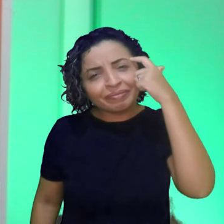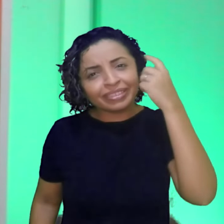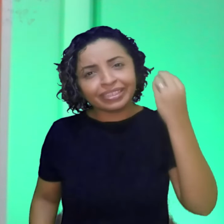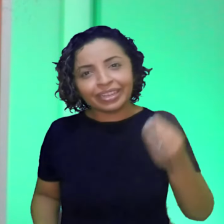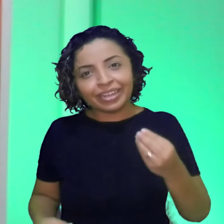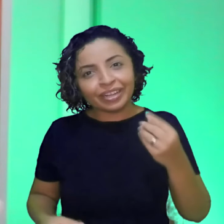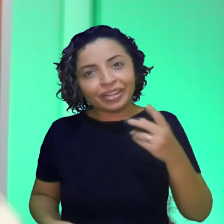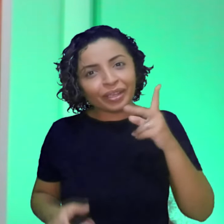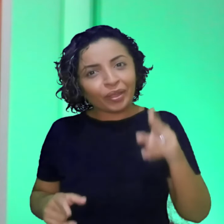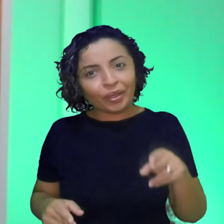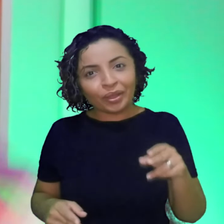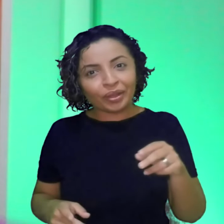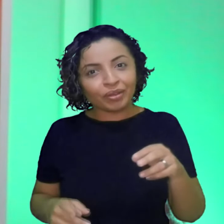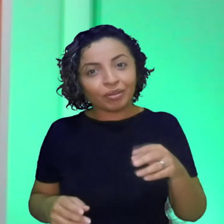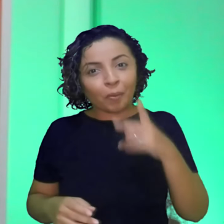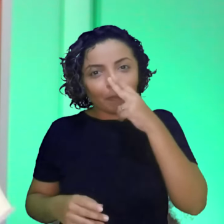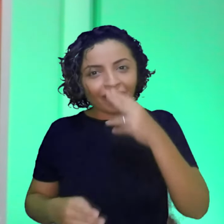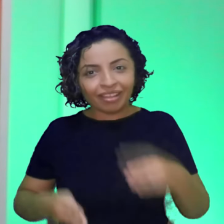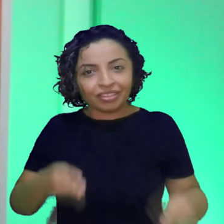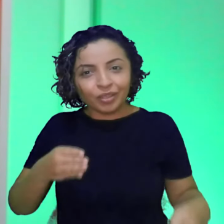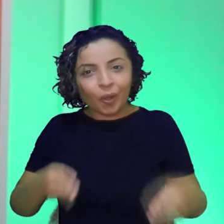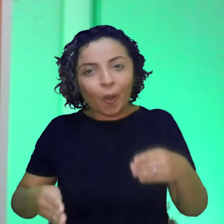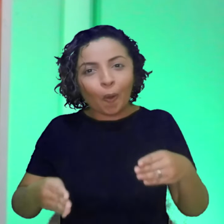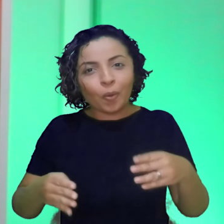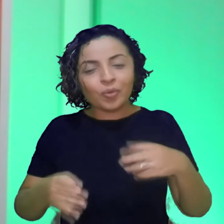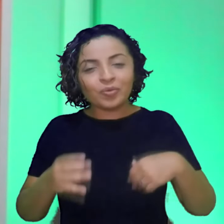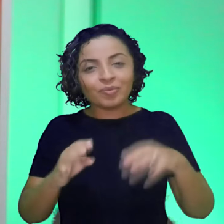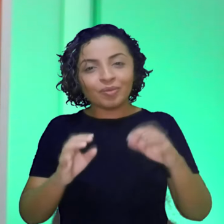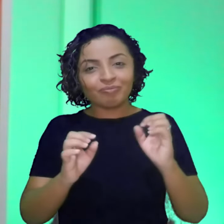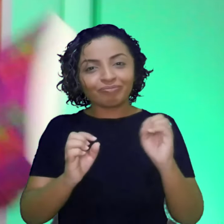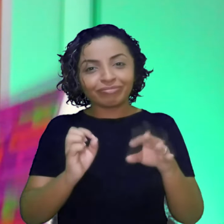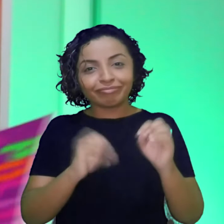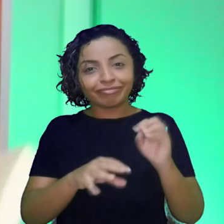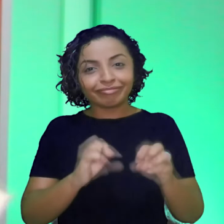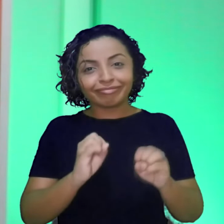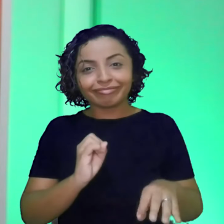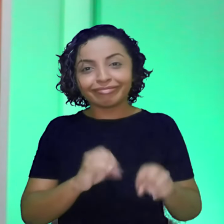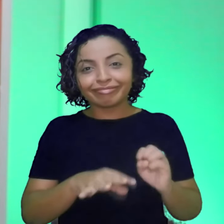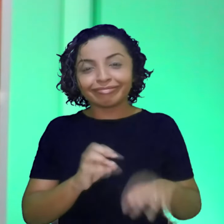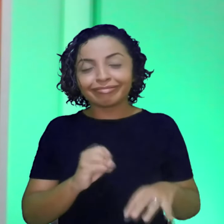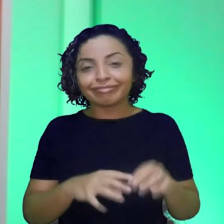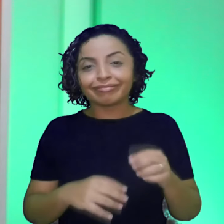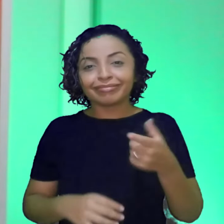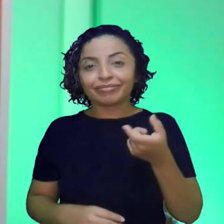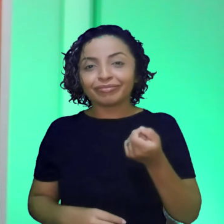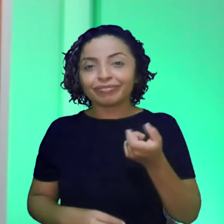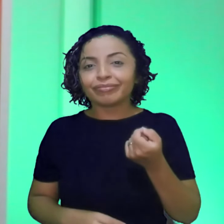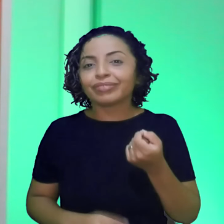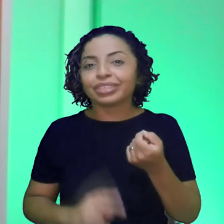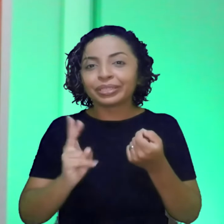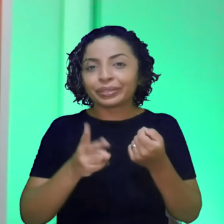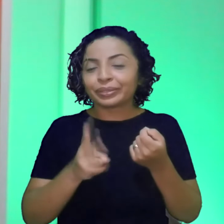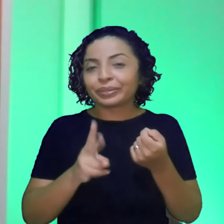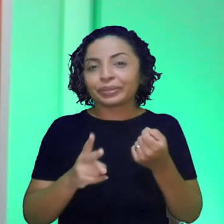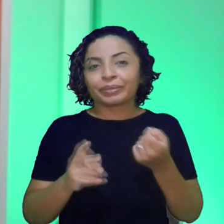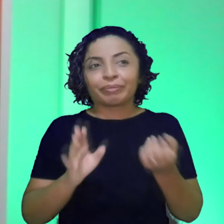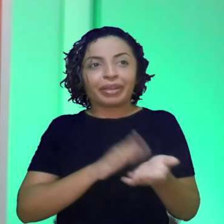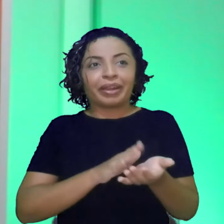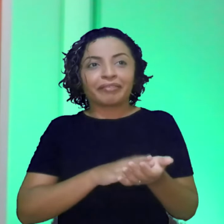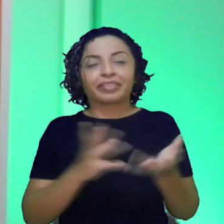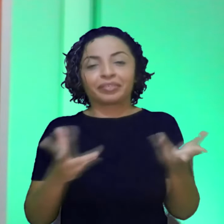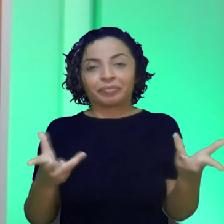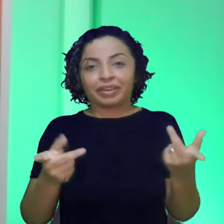são os robôs. Acho que são algum tipo de robô para ficar fazendo 20 comentários com o mesmo teor,